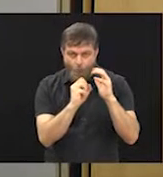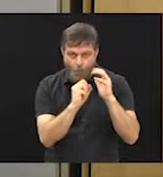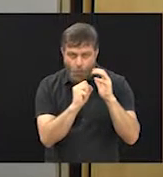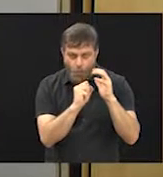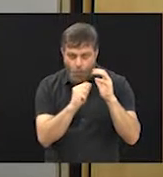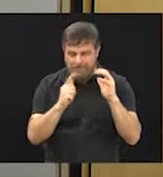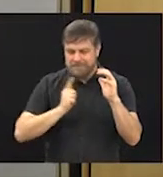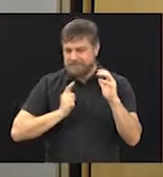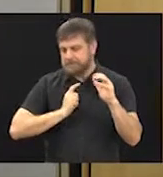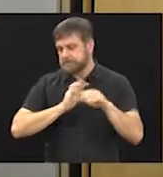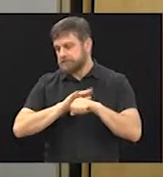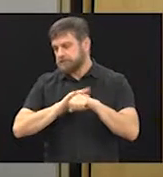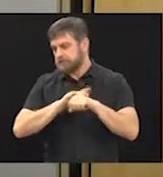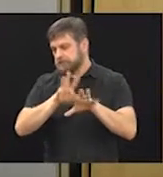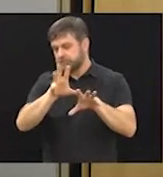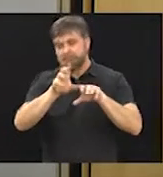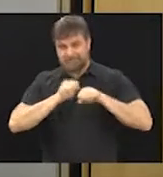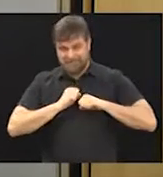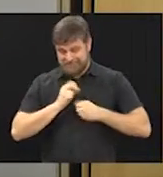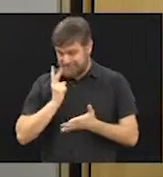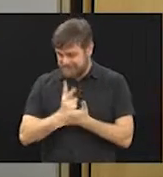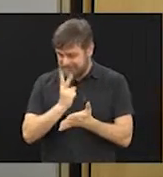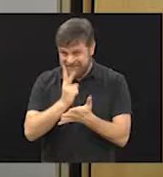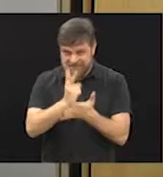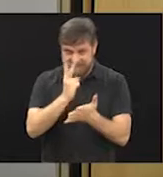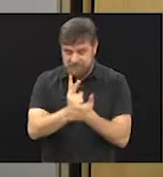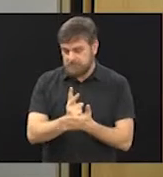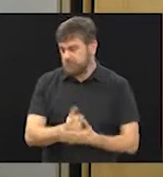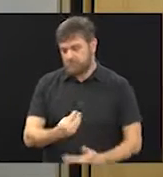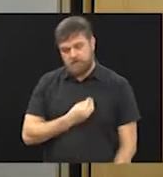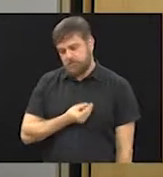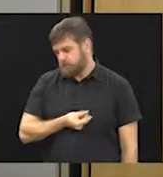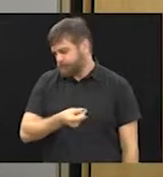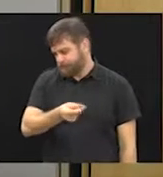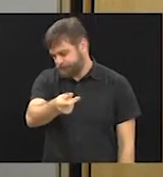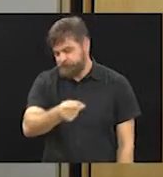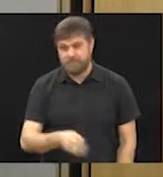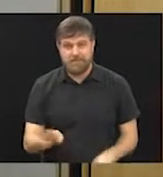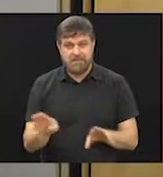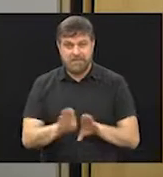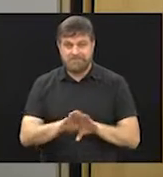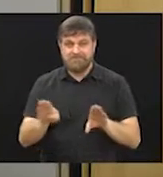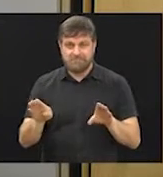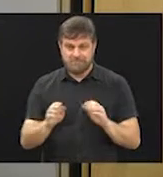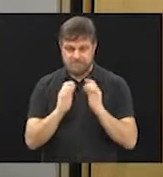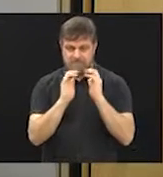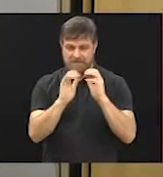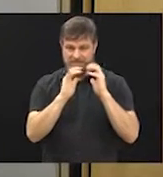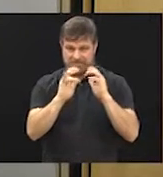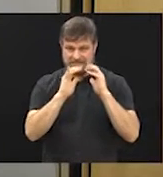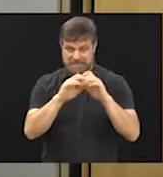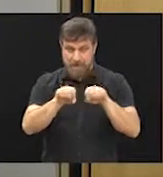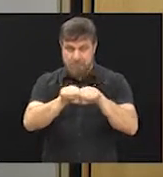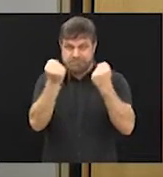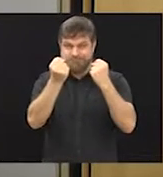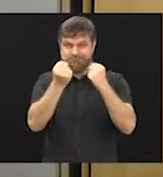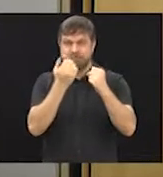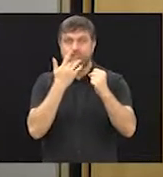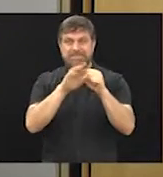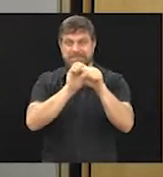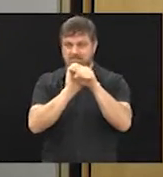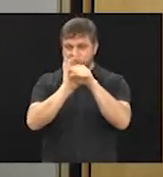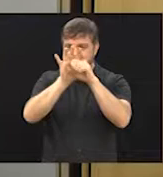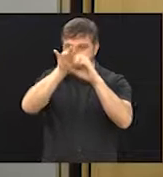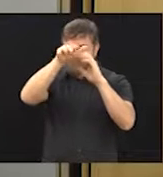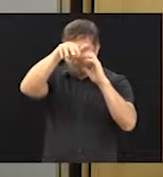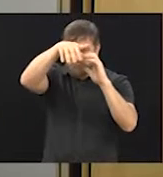lesões neurológicas que na maioria das vezes são irreversíveis. E existe o acidente vascular cerebral hemorrágico, é quando